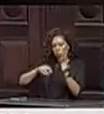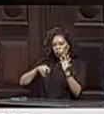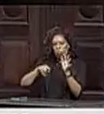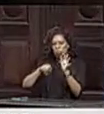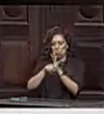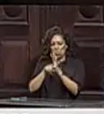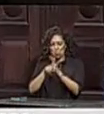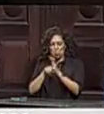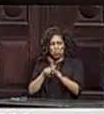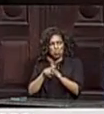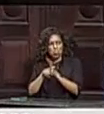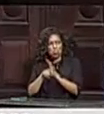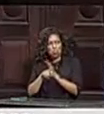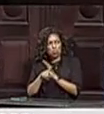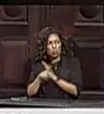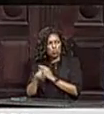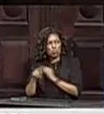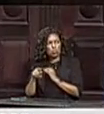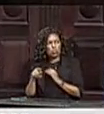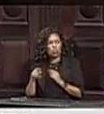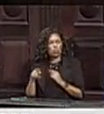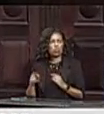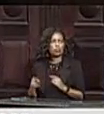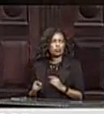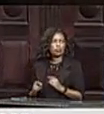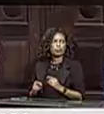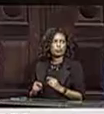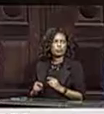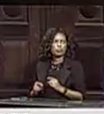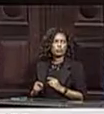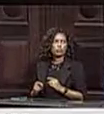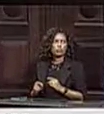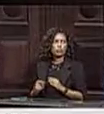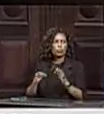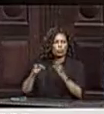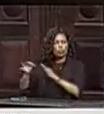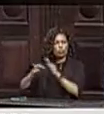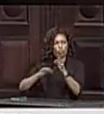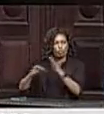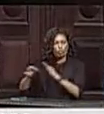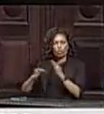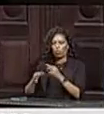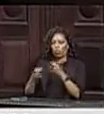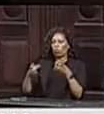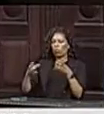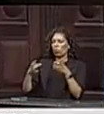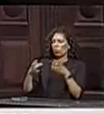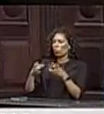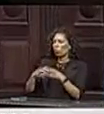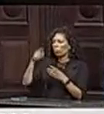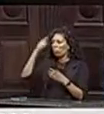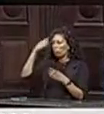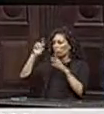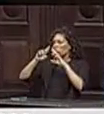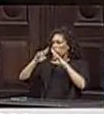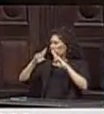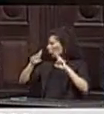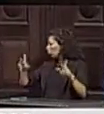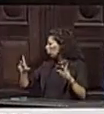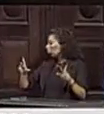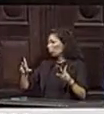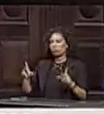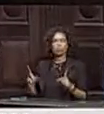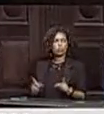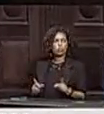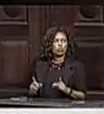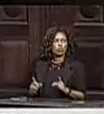política da bancada patronal, no Conselho, diferentemente do ano passado,